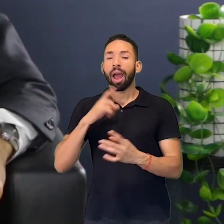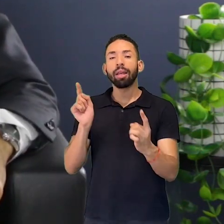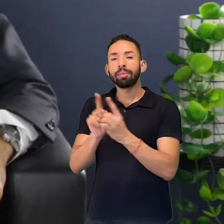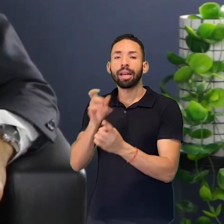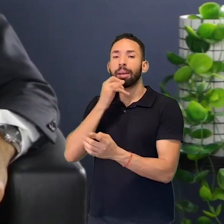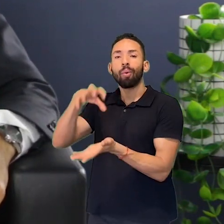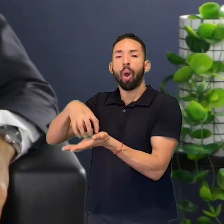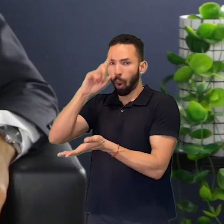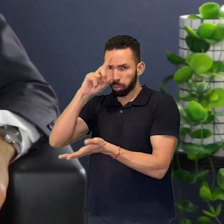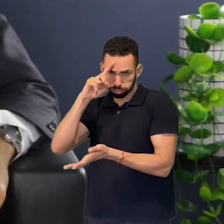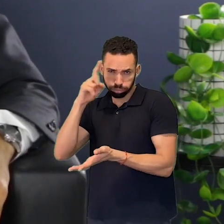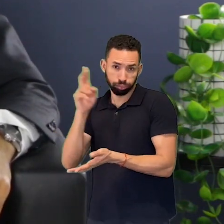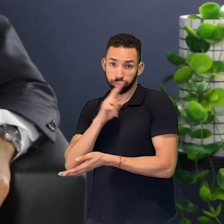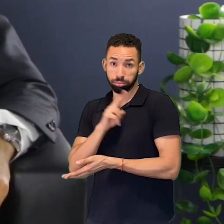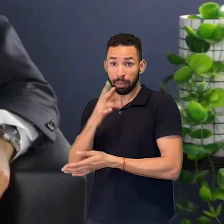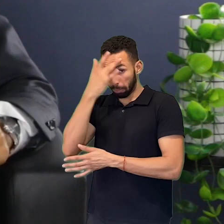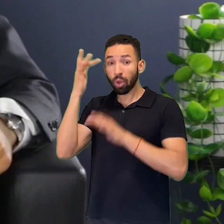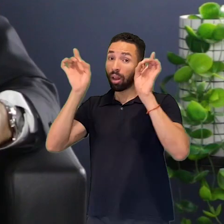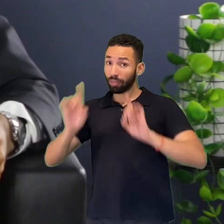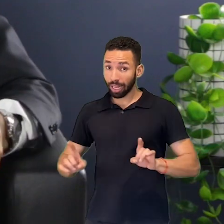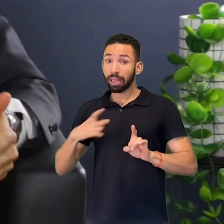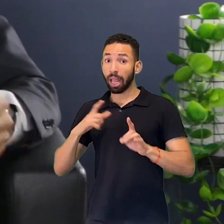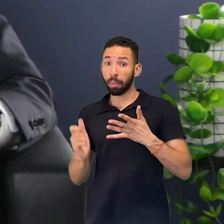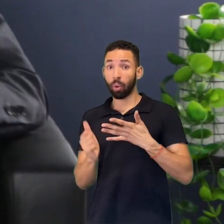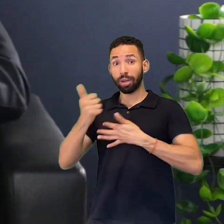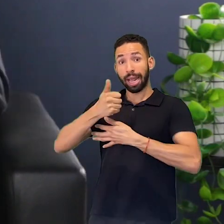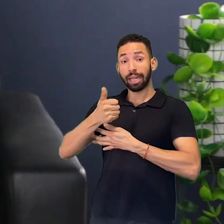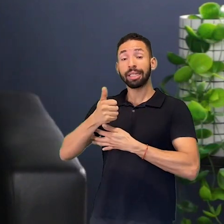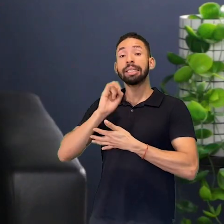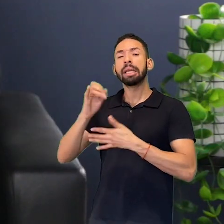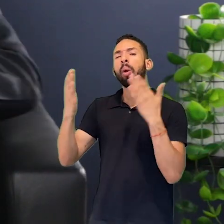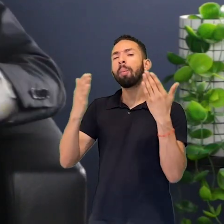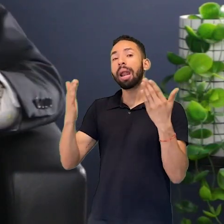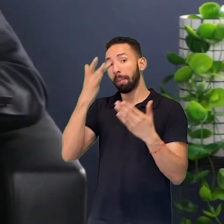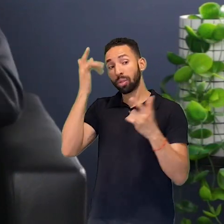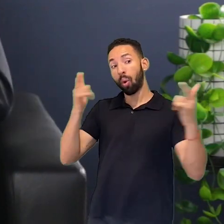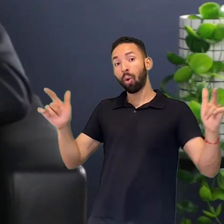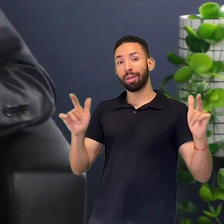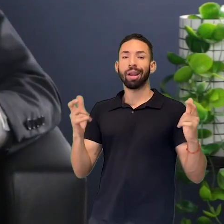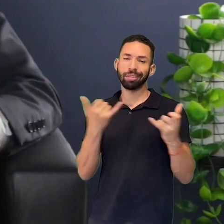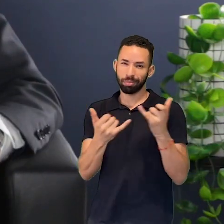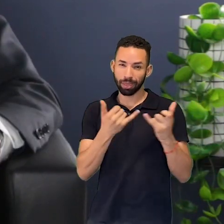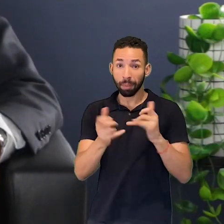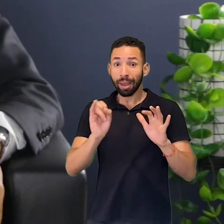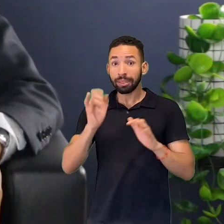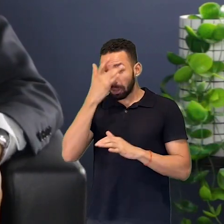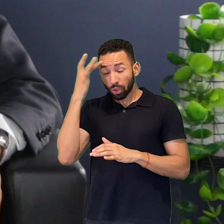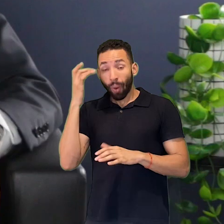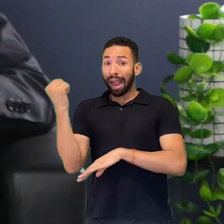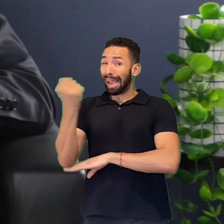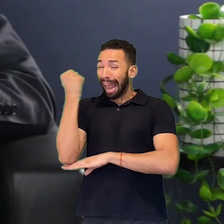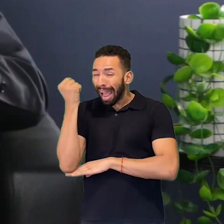um atendimento num pronto-socorro, a pessoa com deficiência ela tem prioridade entre todas aquelas que estão na mesma situação, mas tendo